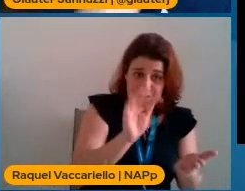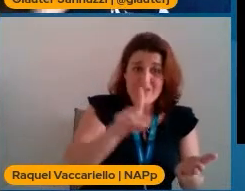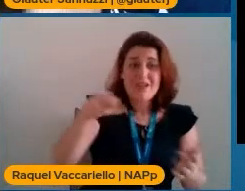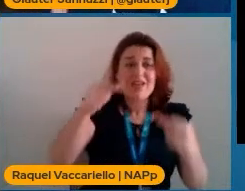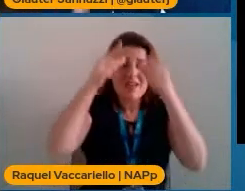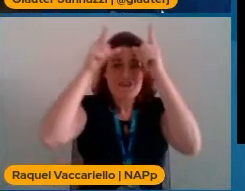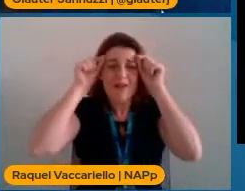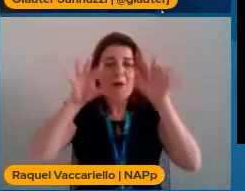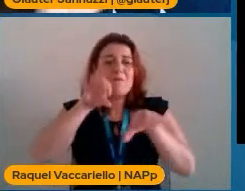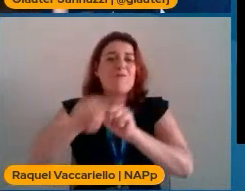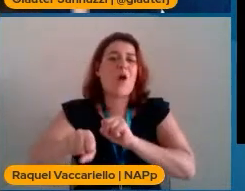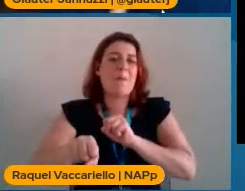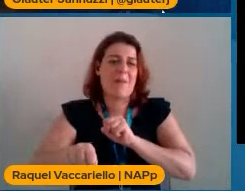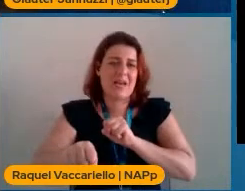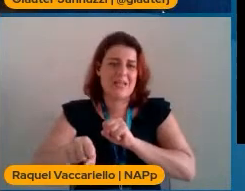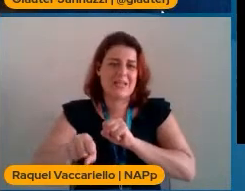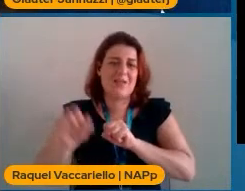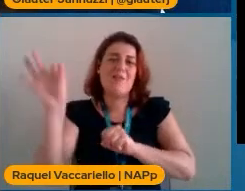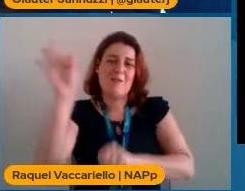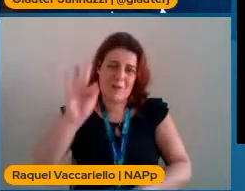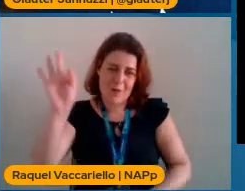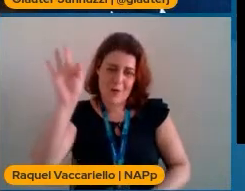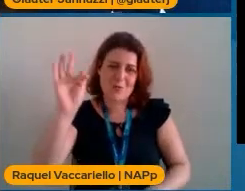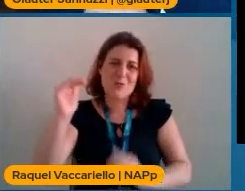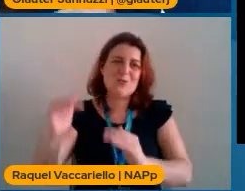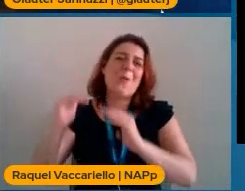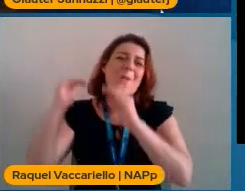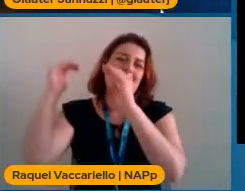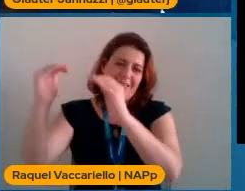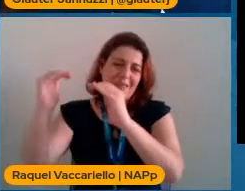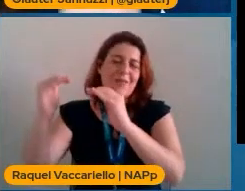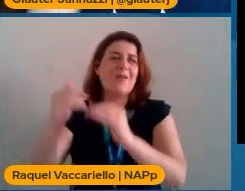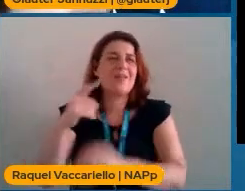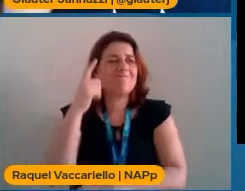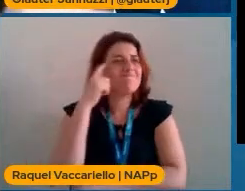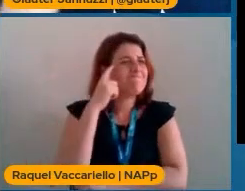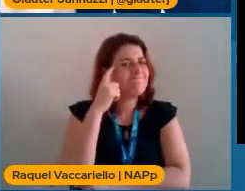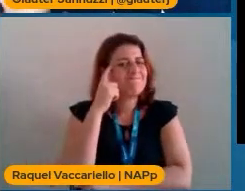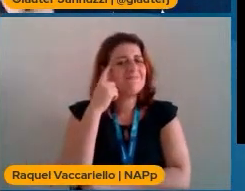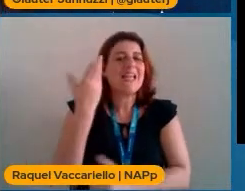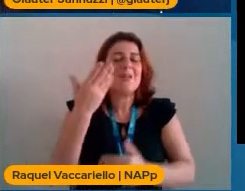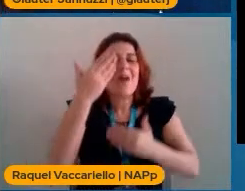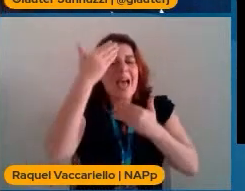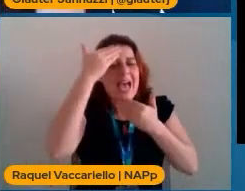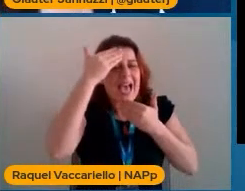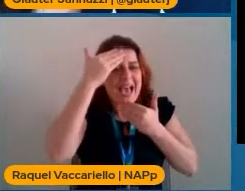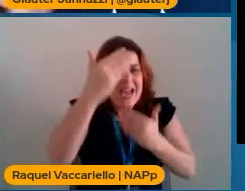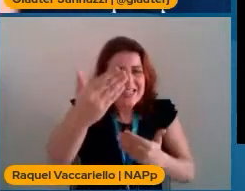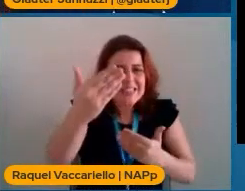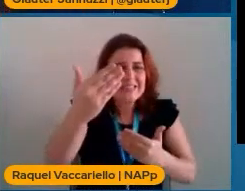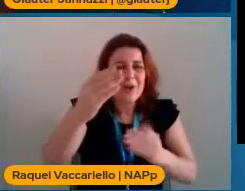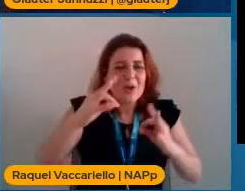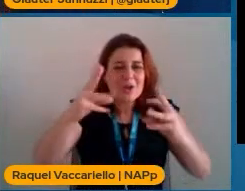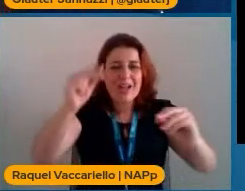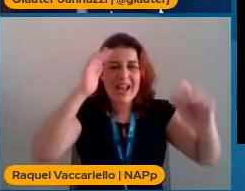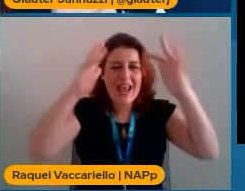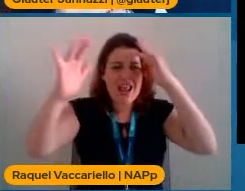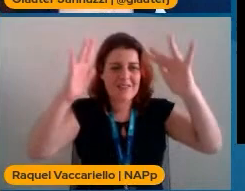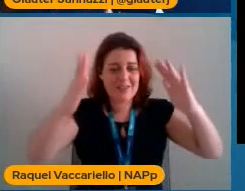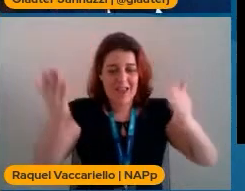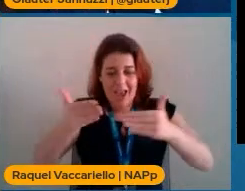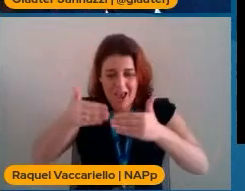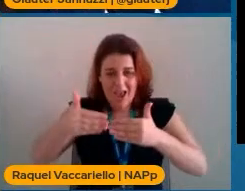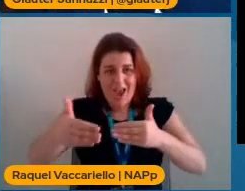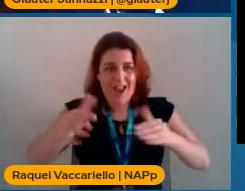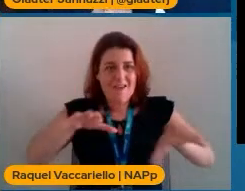formada na faculdade superior e tudo mais. E ela estava super grata, né, das reflexões que a gente fez ali, porque ela estava se formando em enfermagem